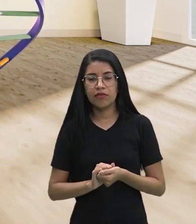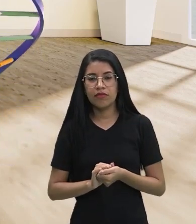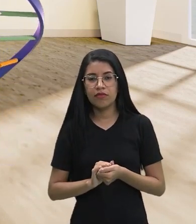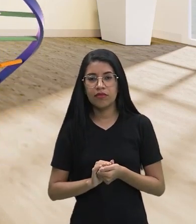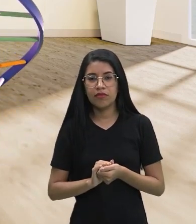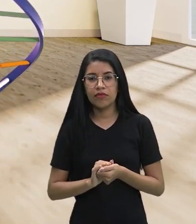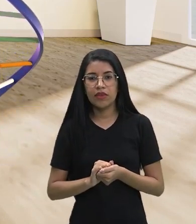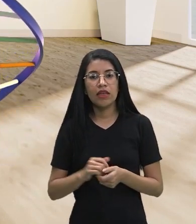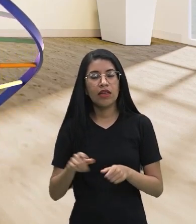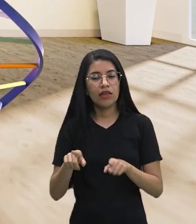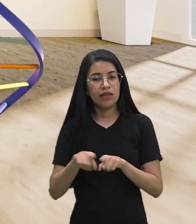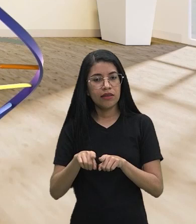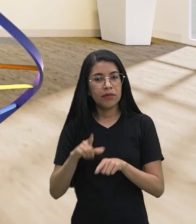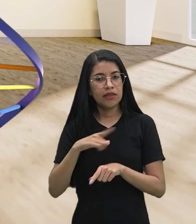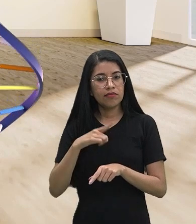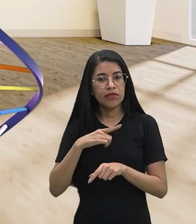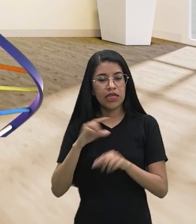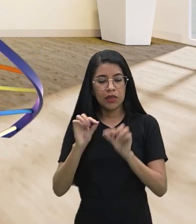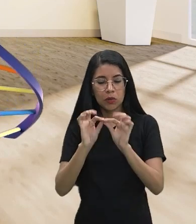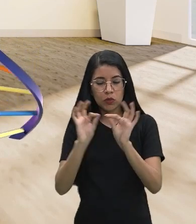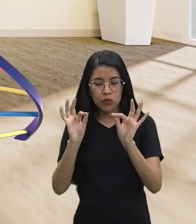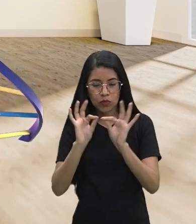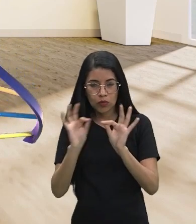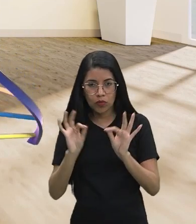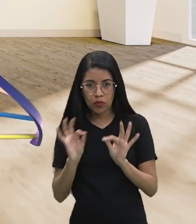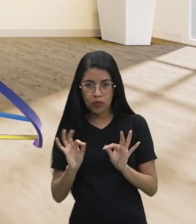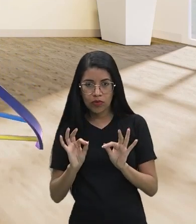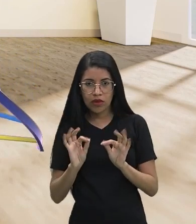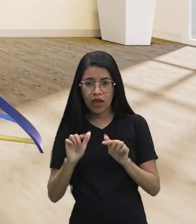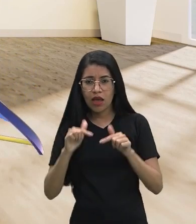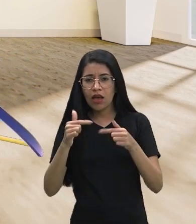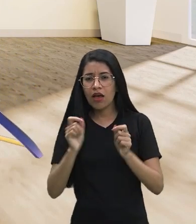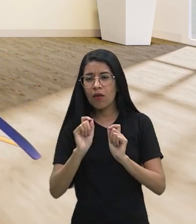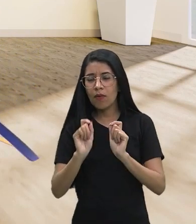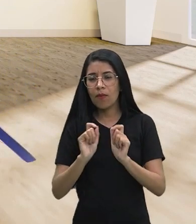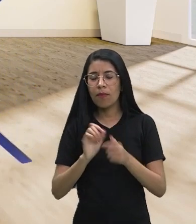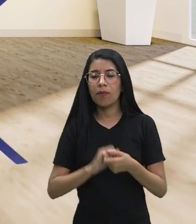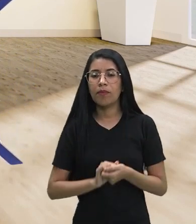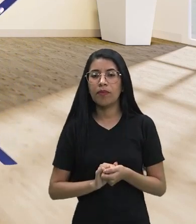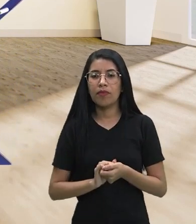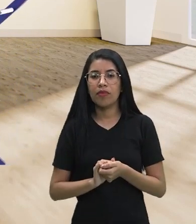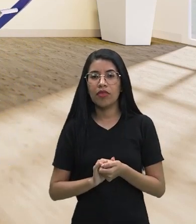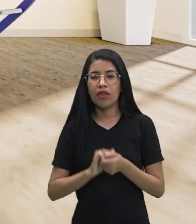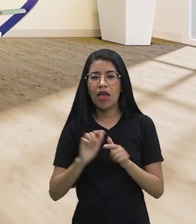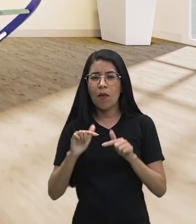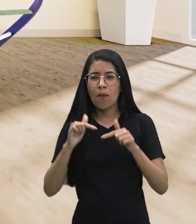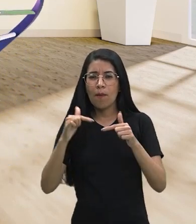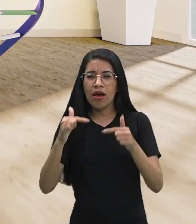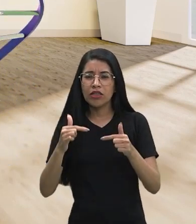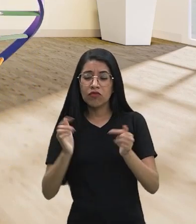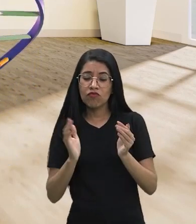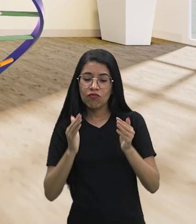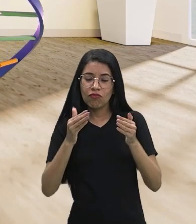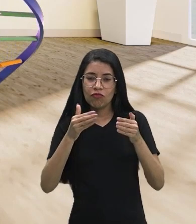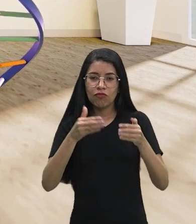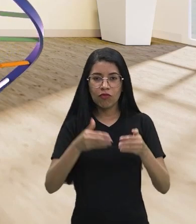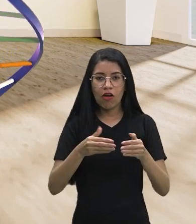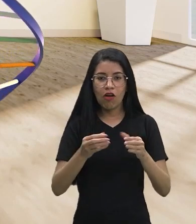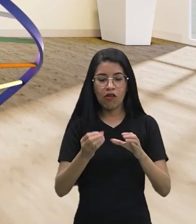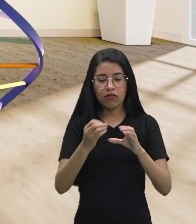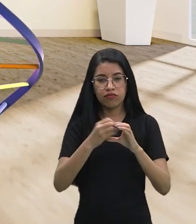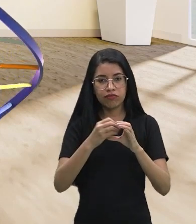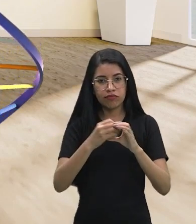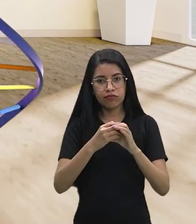ele também vai ter as suas bases. Para que serve o RNA? O RNA ele vai fazer atividades específicas dentro